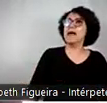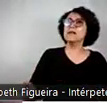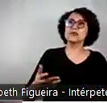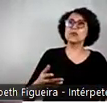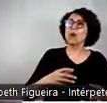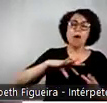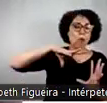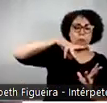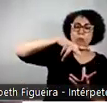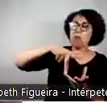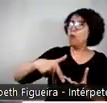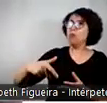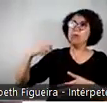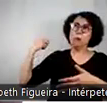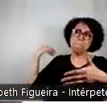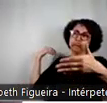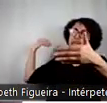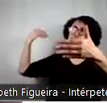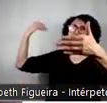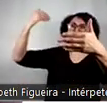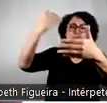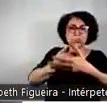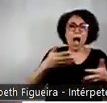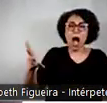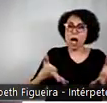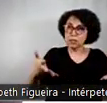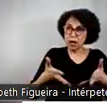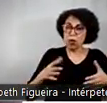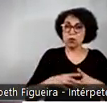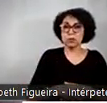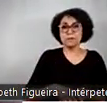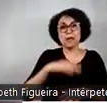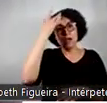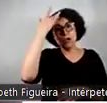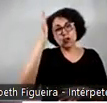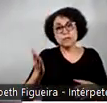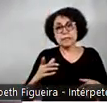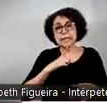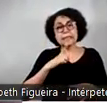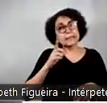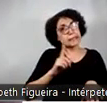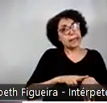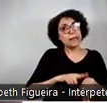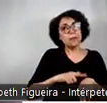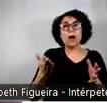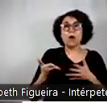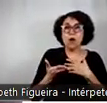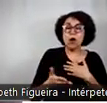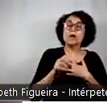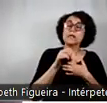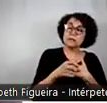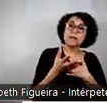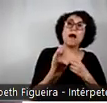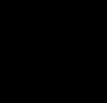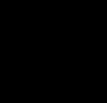aí eu queria, não sei se dá tempo, né, de escutar um pouco vocês também, para a gente fazer uma conversa rápida também, o que vocês acharam, enfim,